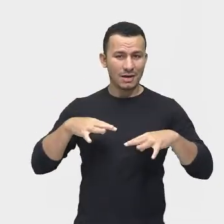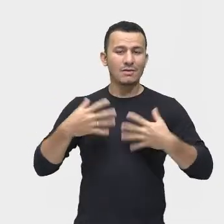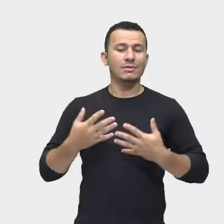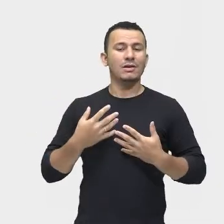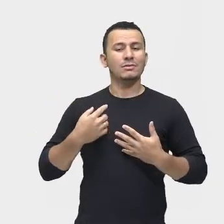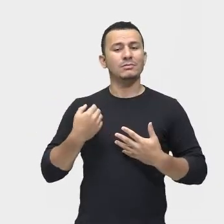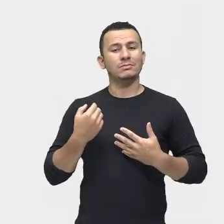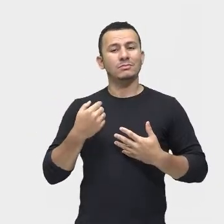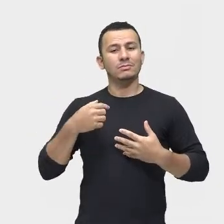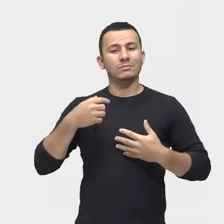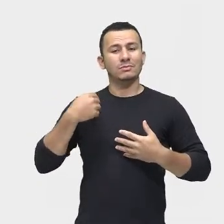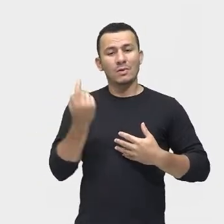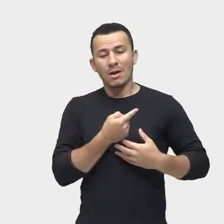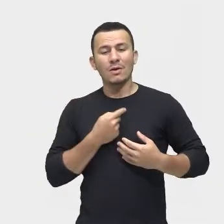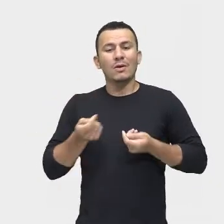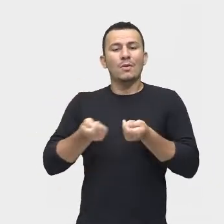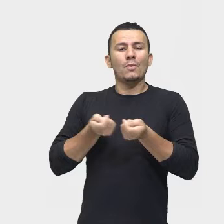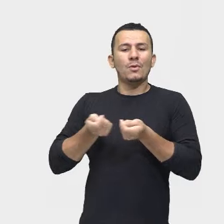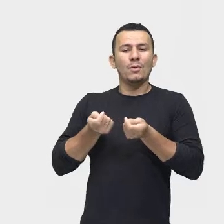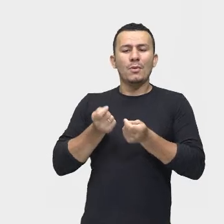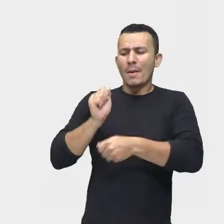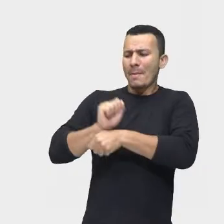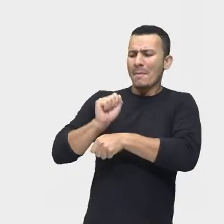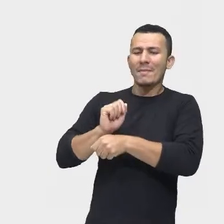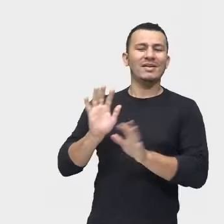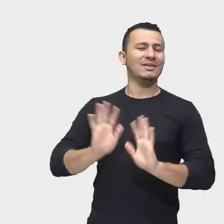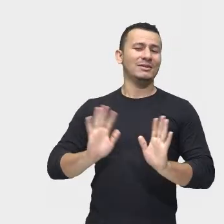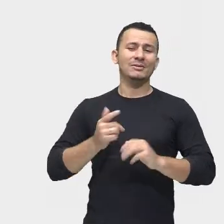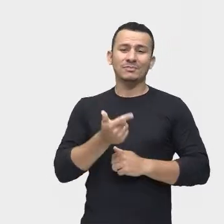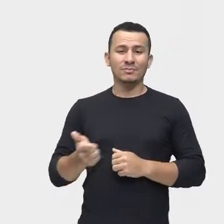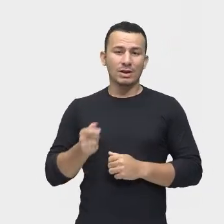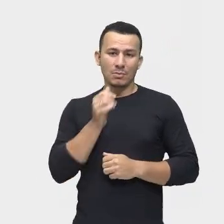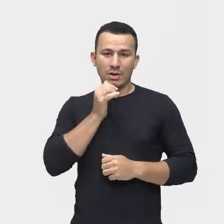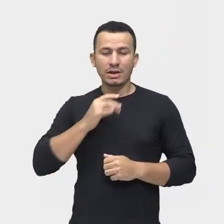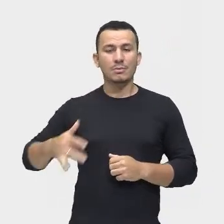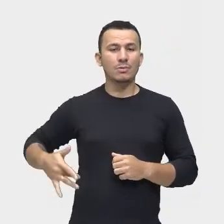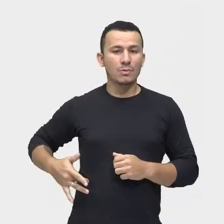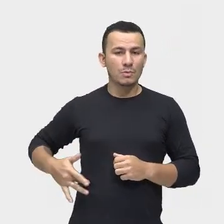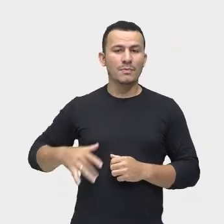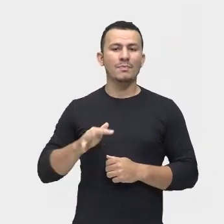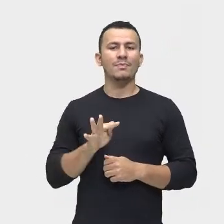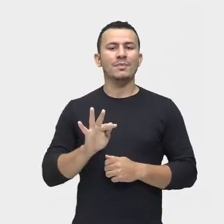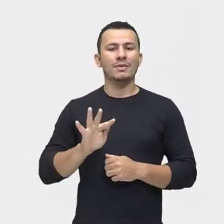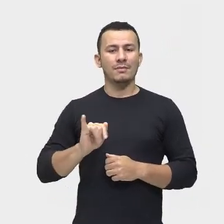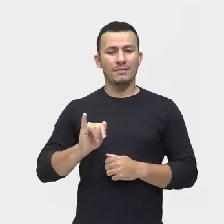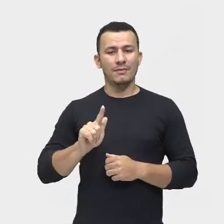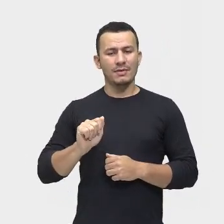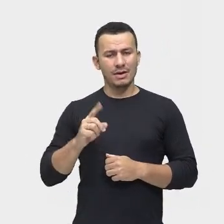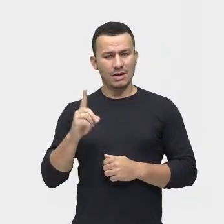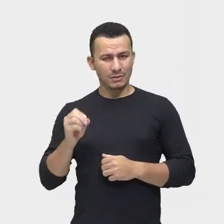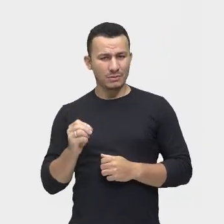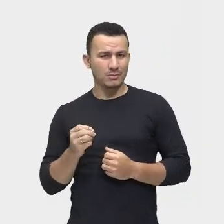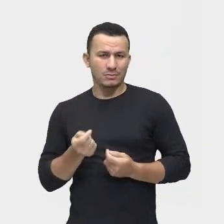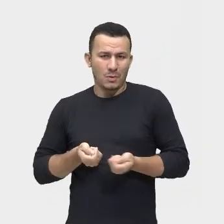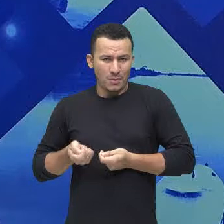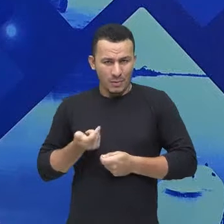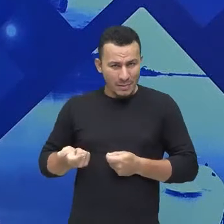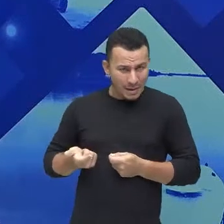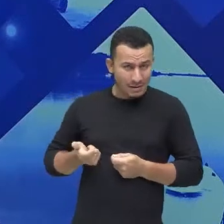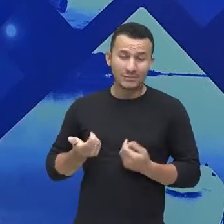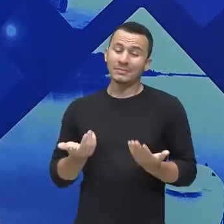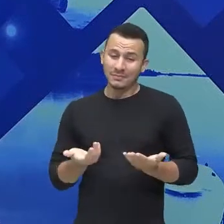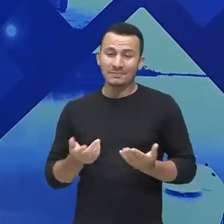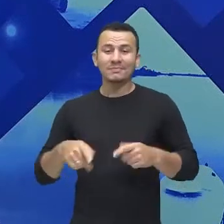a capacidade de parar de movimentar o seu fígado, você não tem como controlar aí os